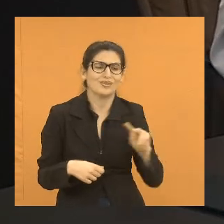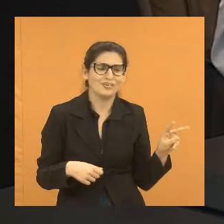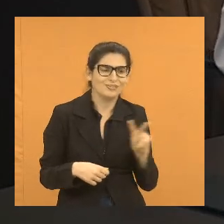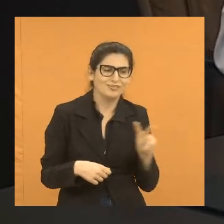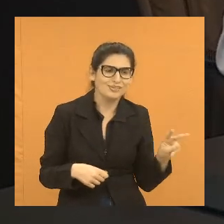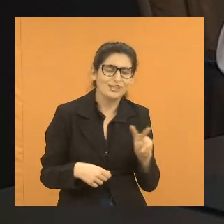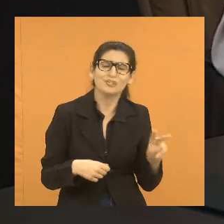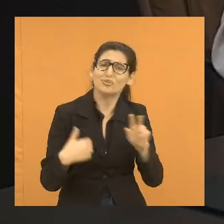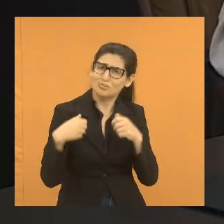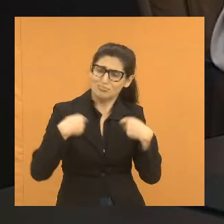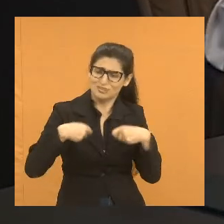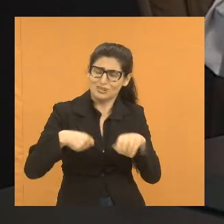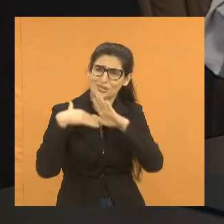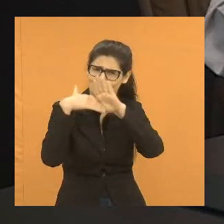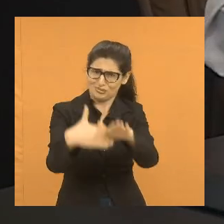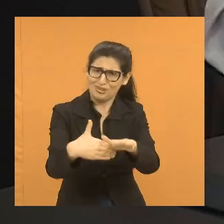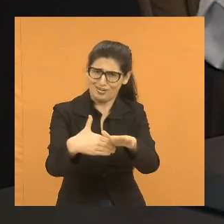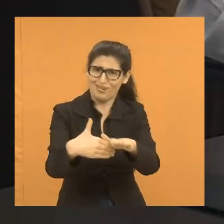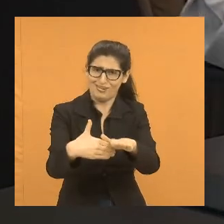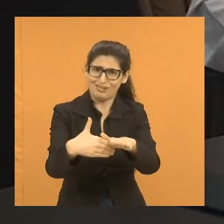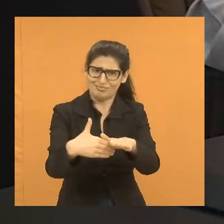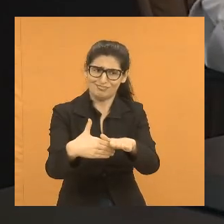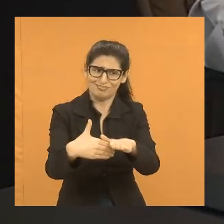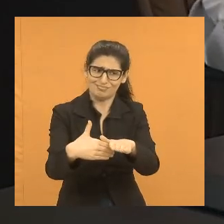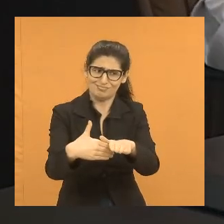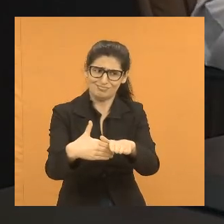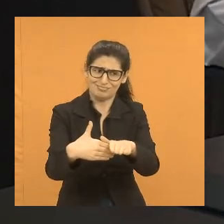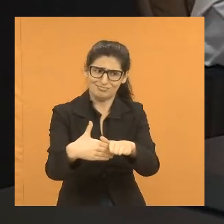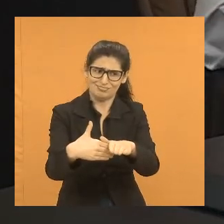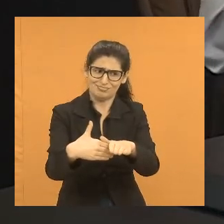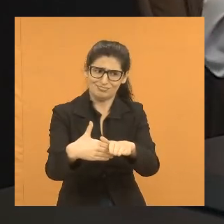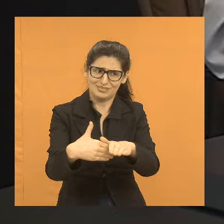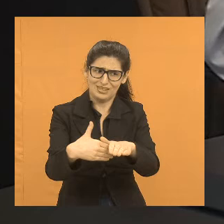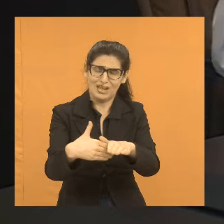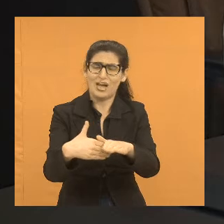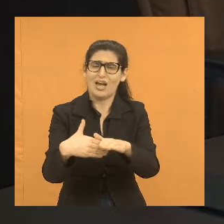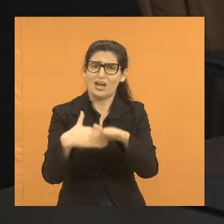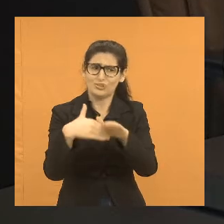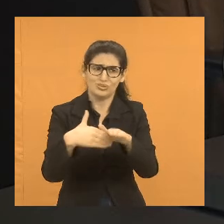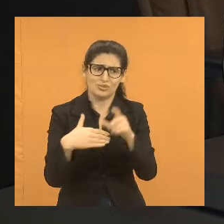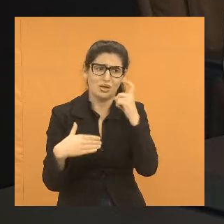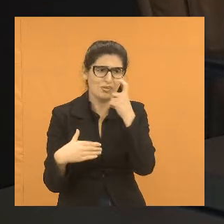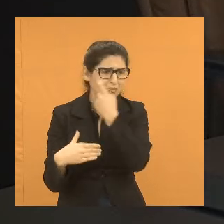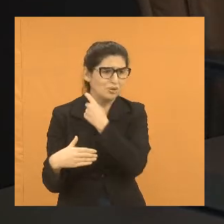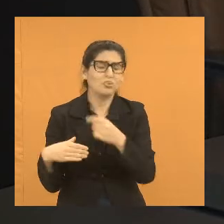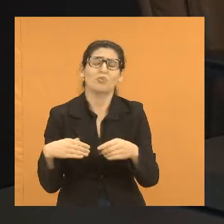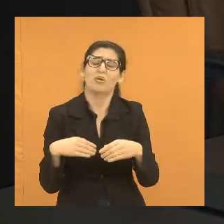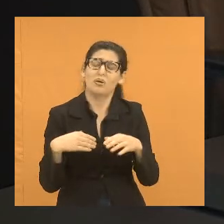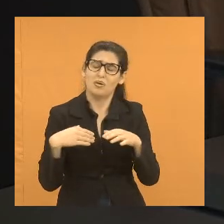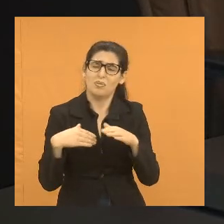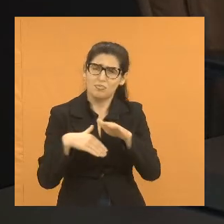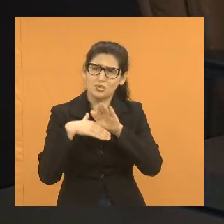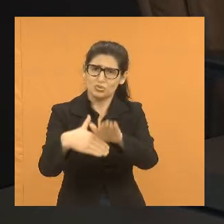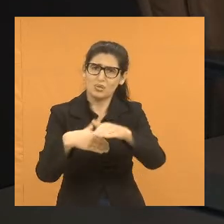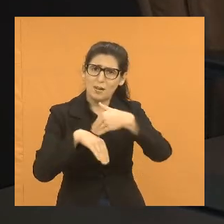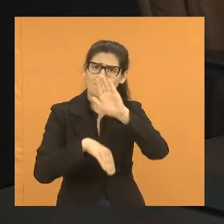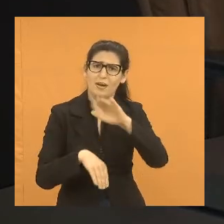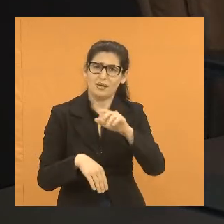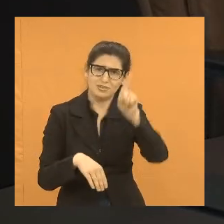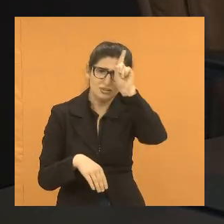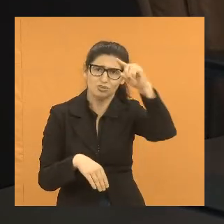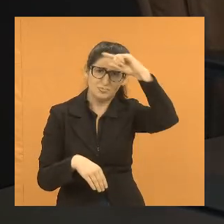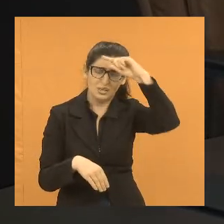uma autoridade e também deveria estar desse lado para cá do Parque Minha Lua, para endireitar mais a saúde. E